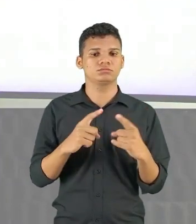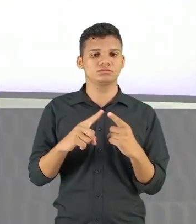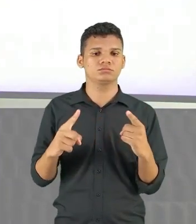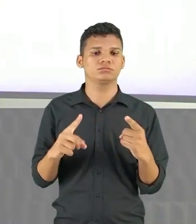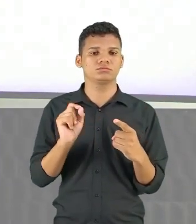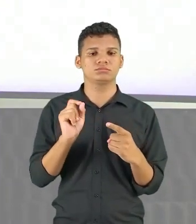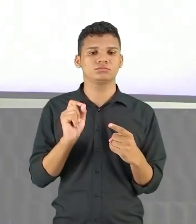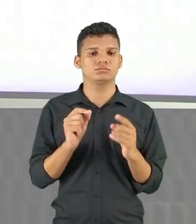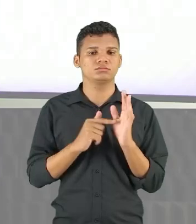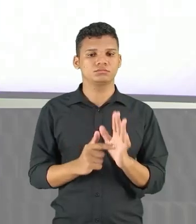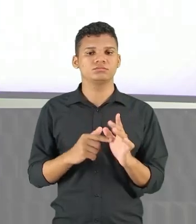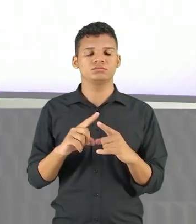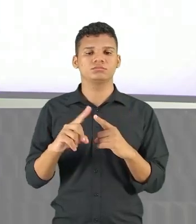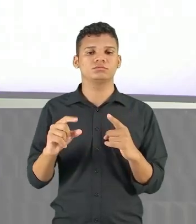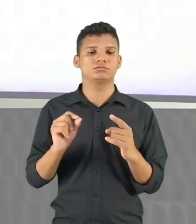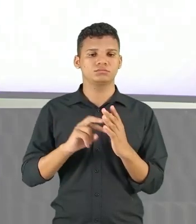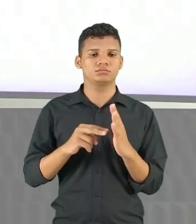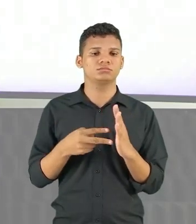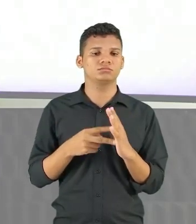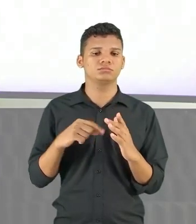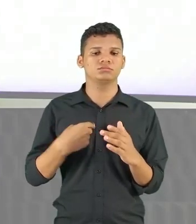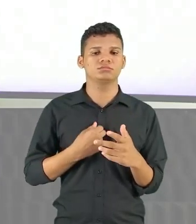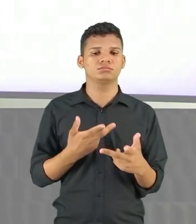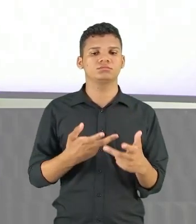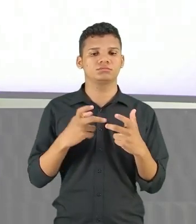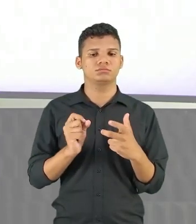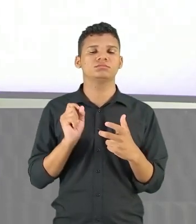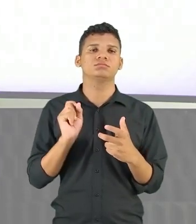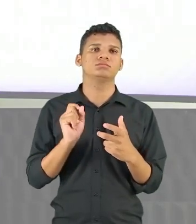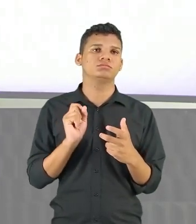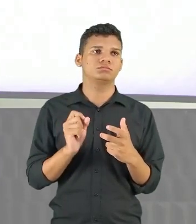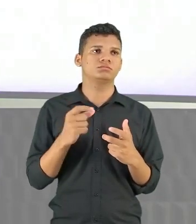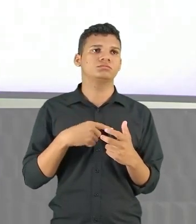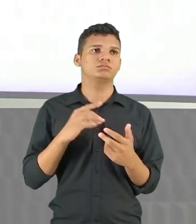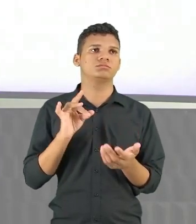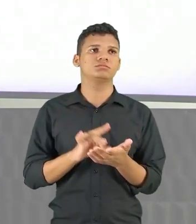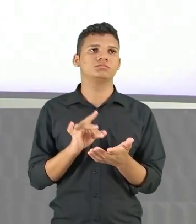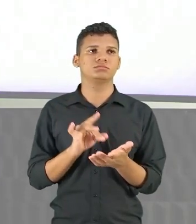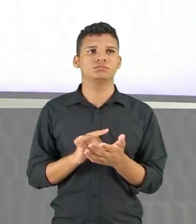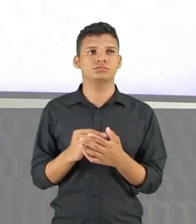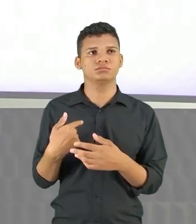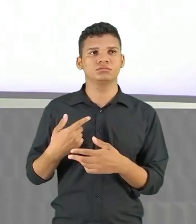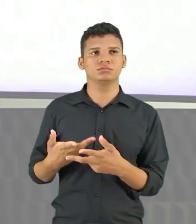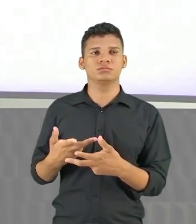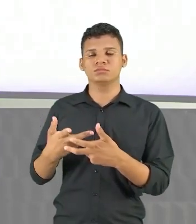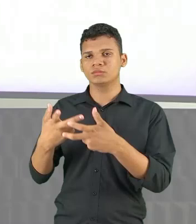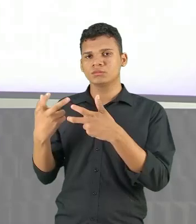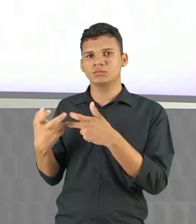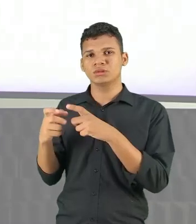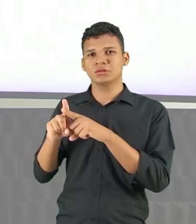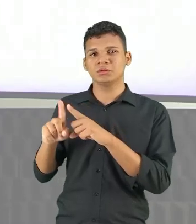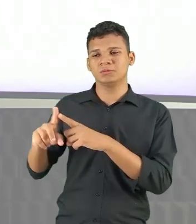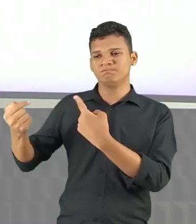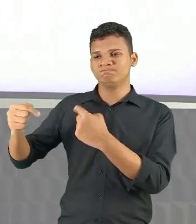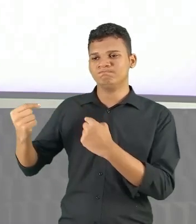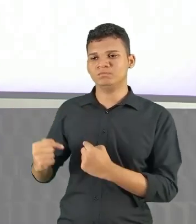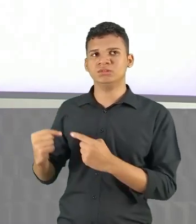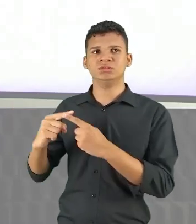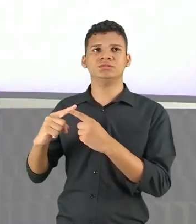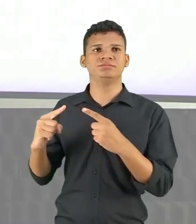mas onde está aparecendo essa expressão longe disso, a gente vai ver que de fato, ó, percebi afinal que elas zombavam e não